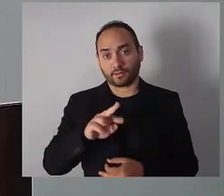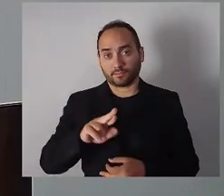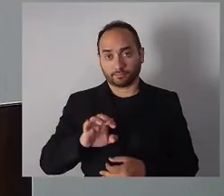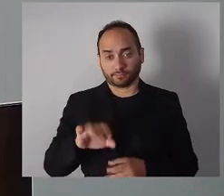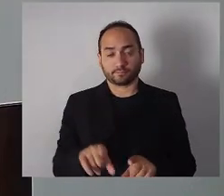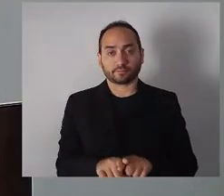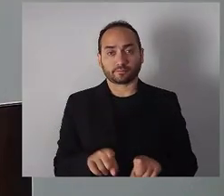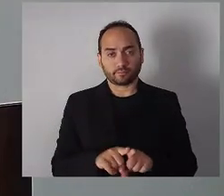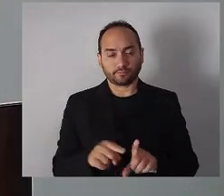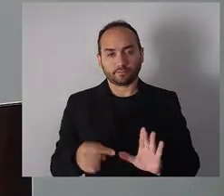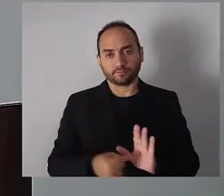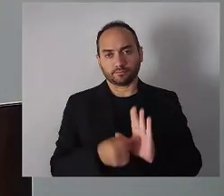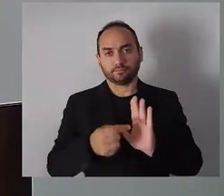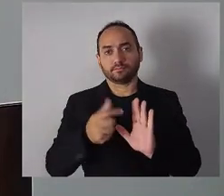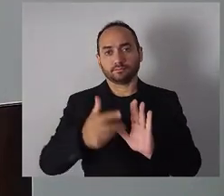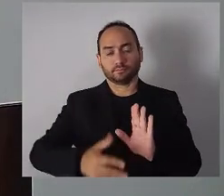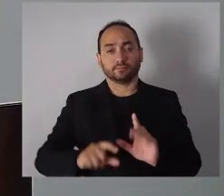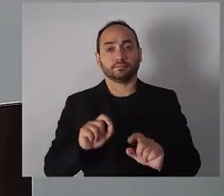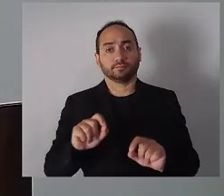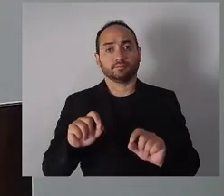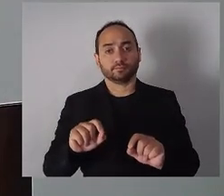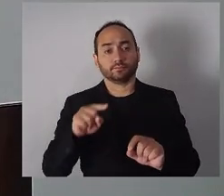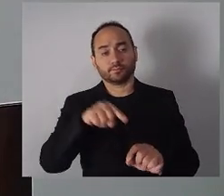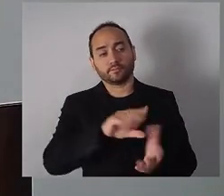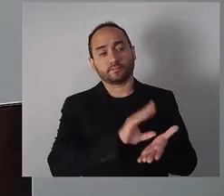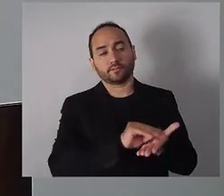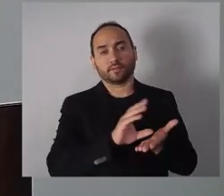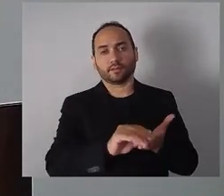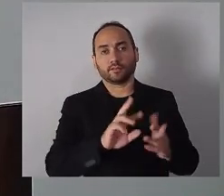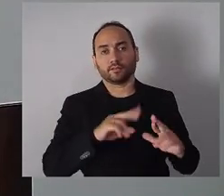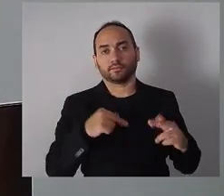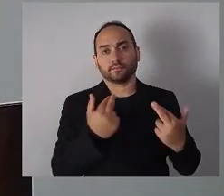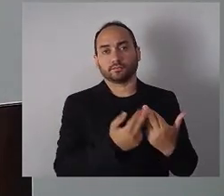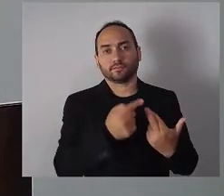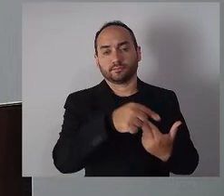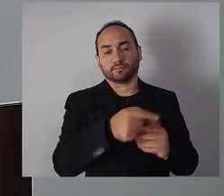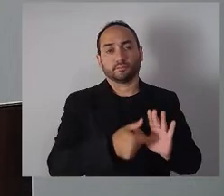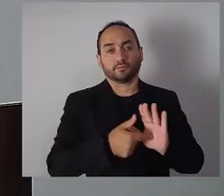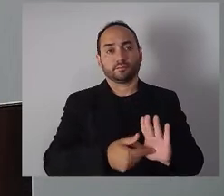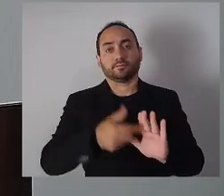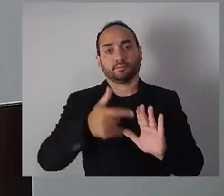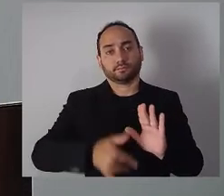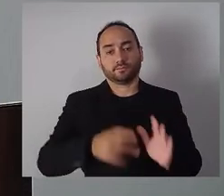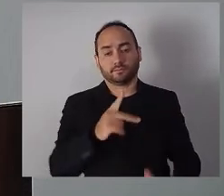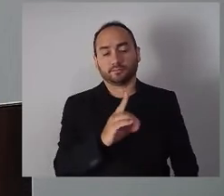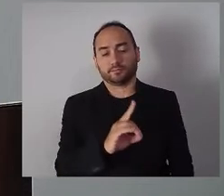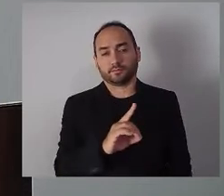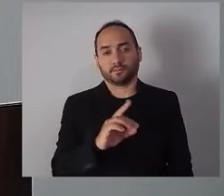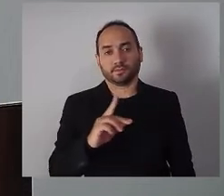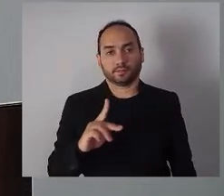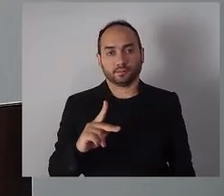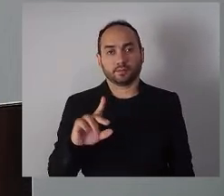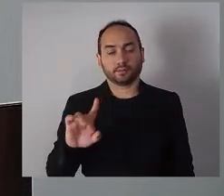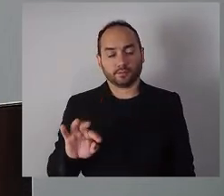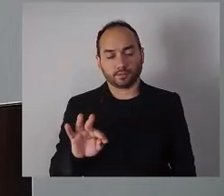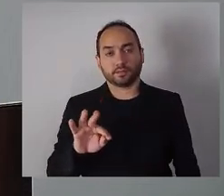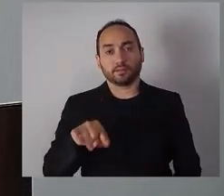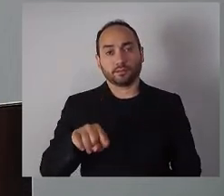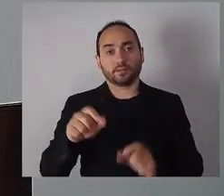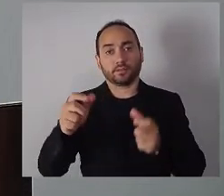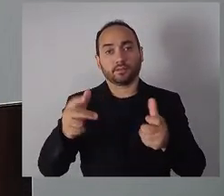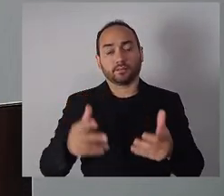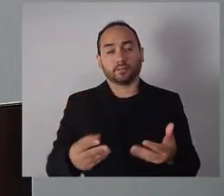também destacou que aquela ata de reunião apresentada pelo PDT Nacional, que dizia